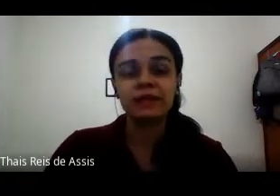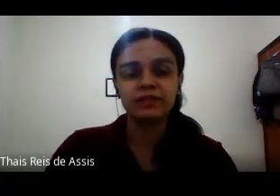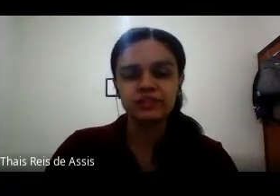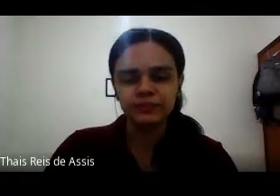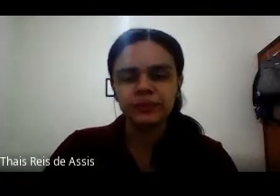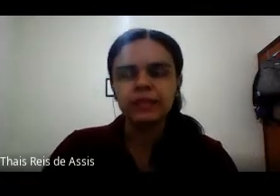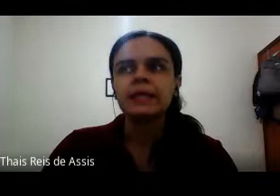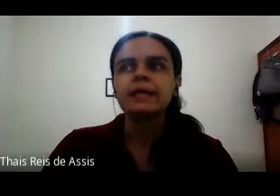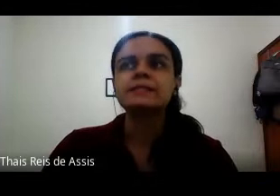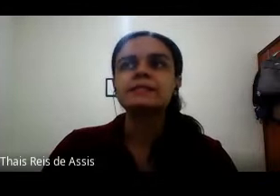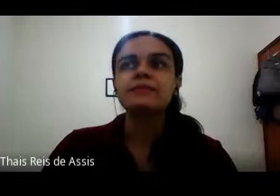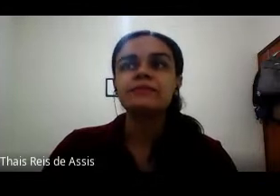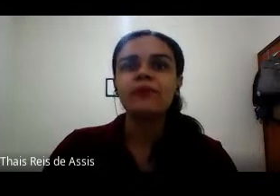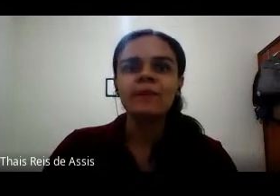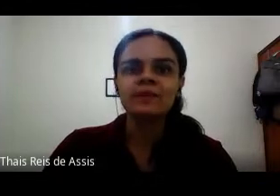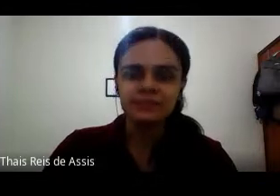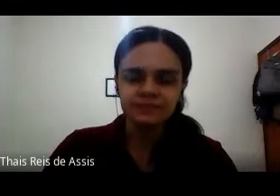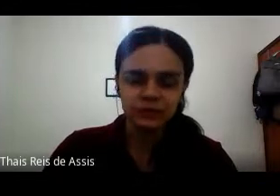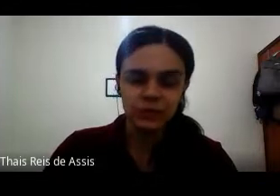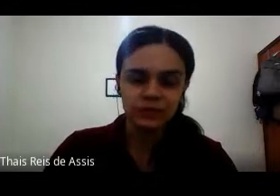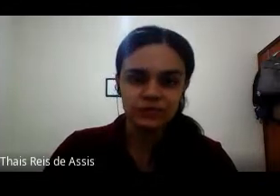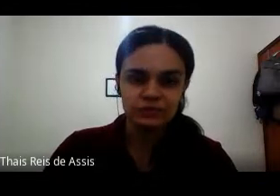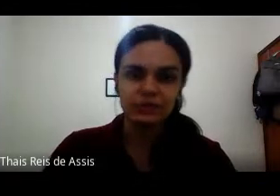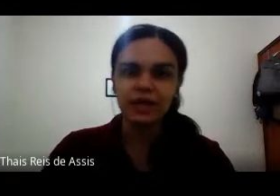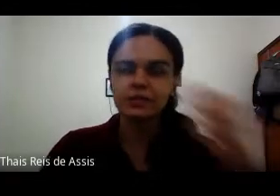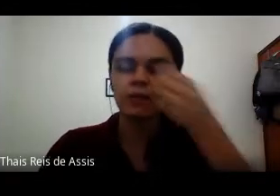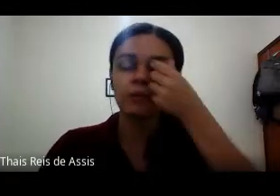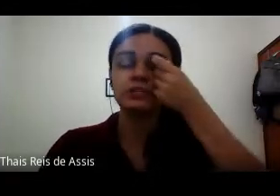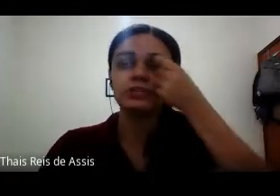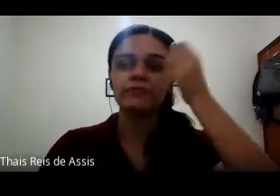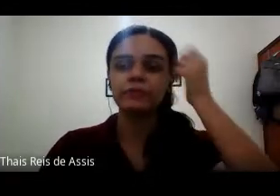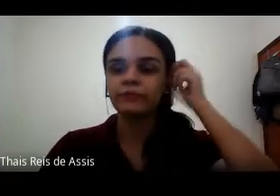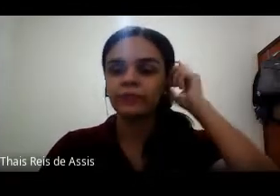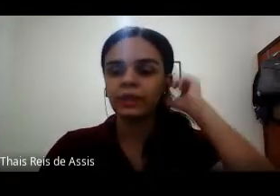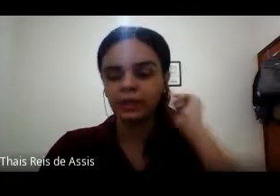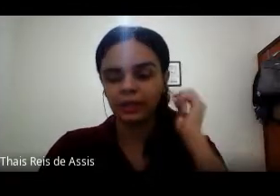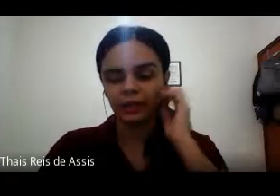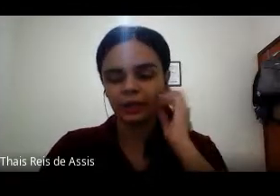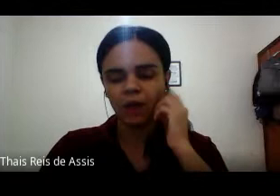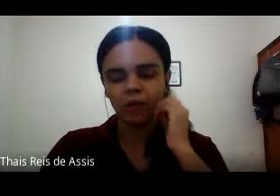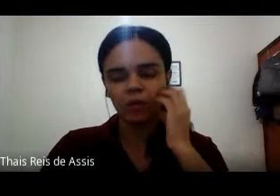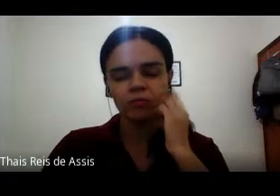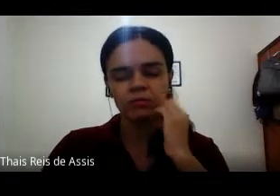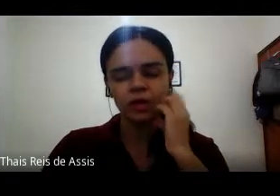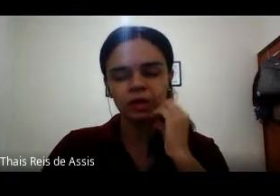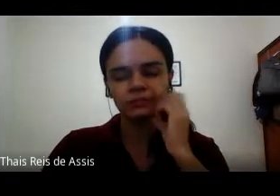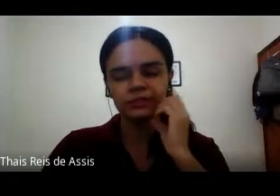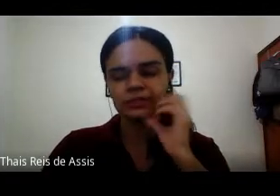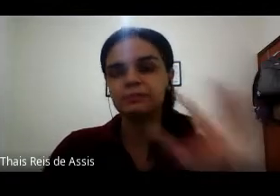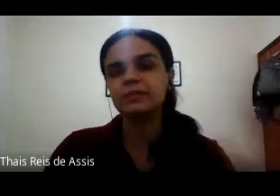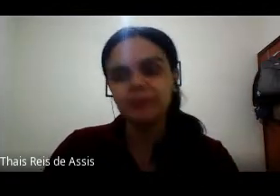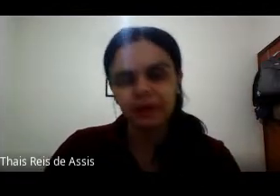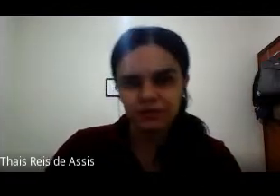a refletir. Existem formas, dois tipos de educação, como a gente já viu ao longo